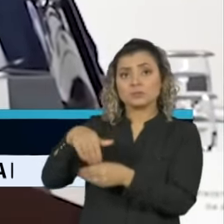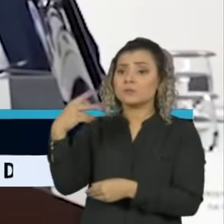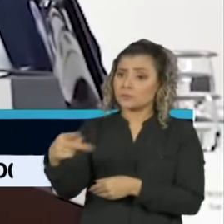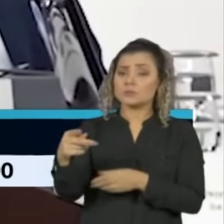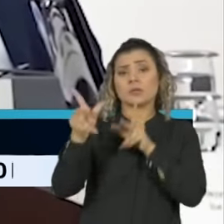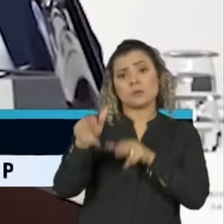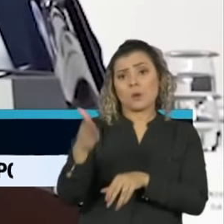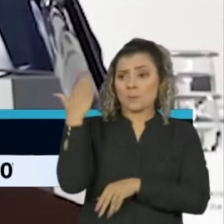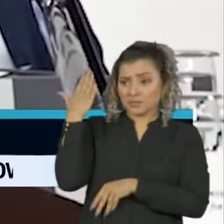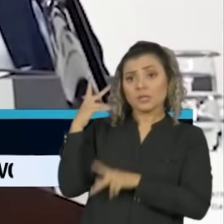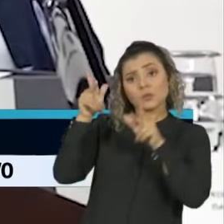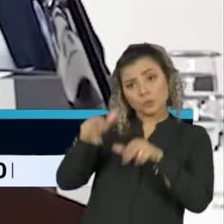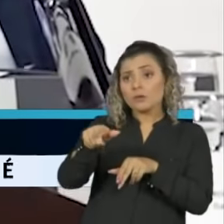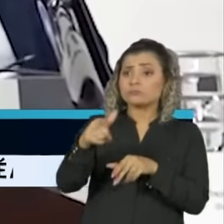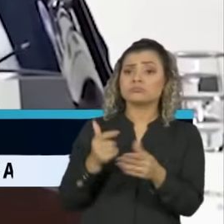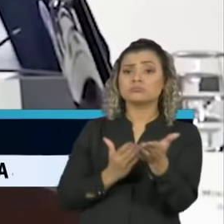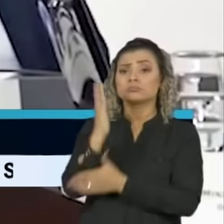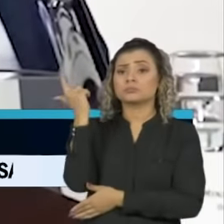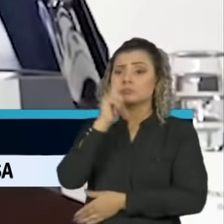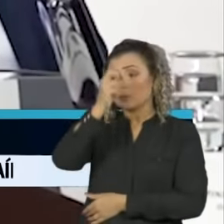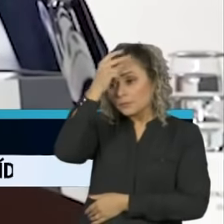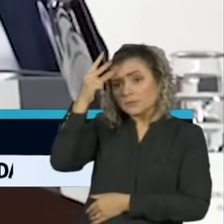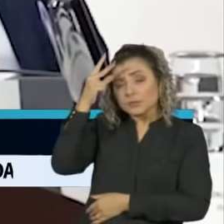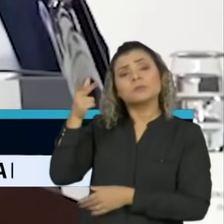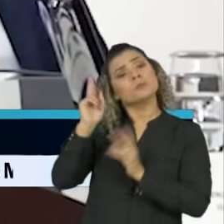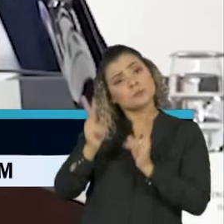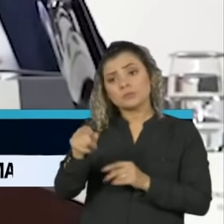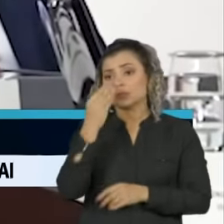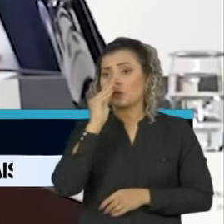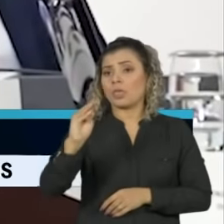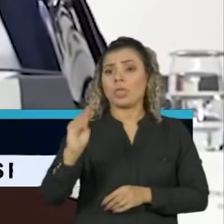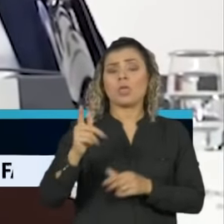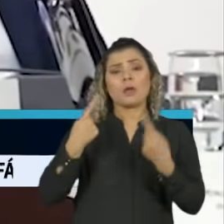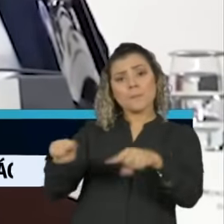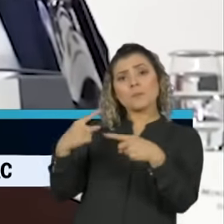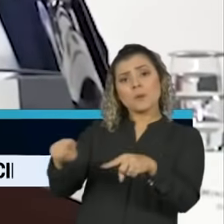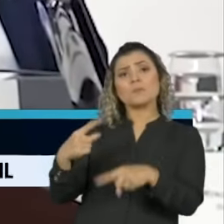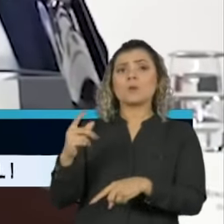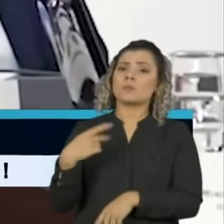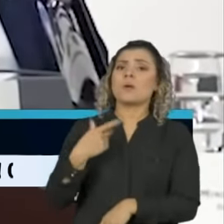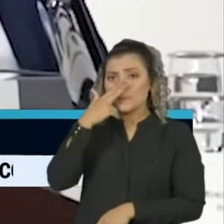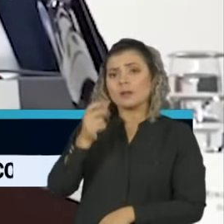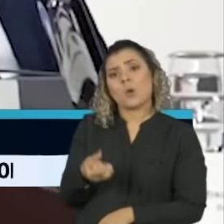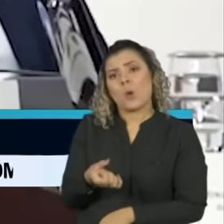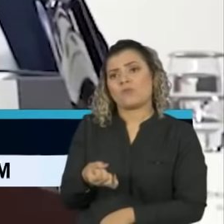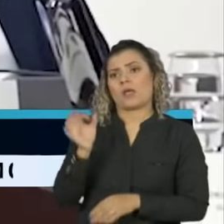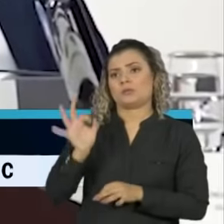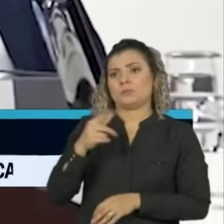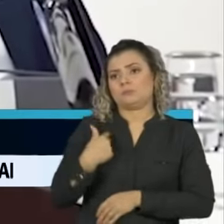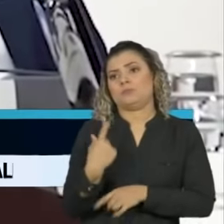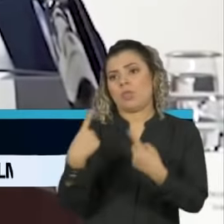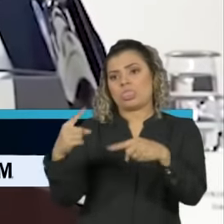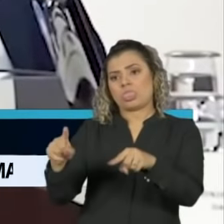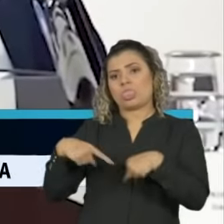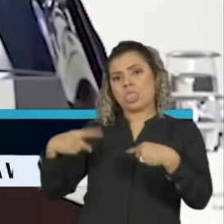passado, que te elegendo para a prefeitura, vira as costas e começa a atacar covardemente aquele